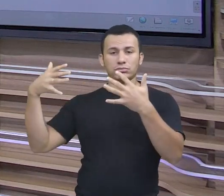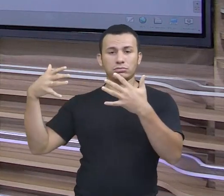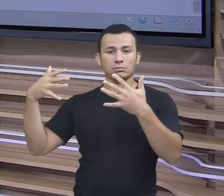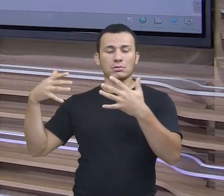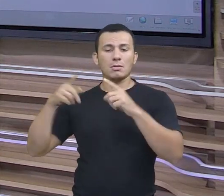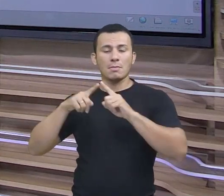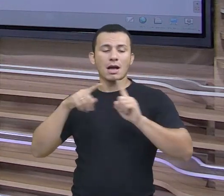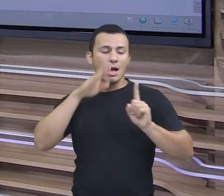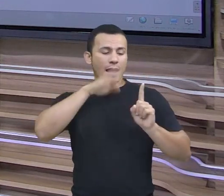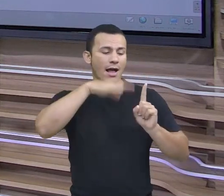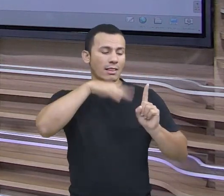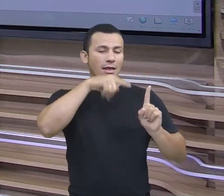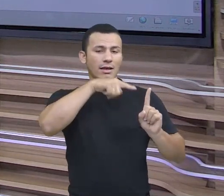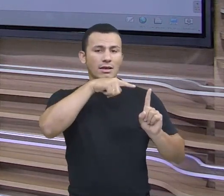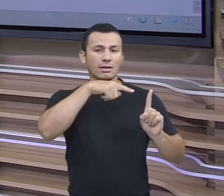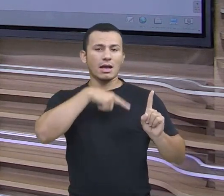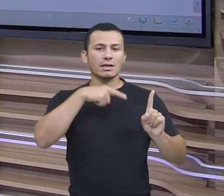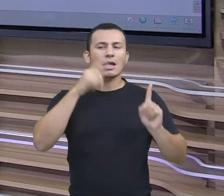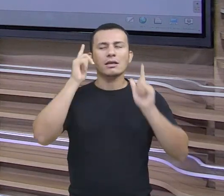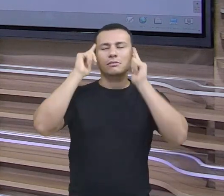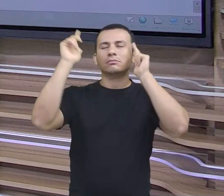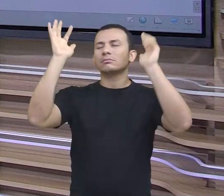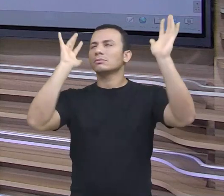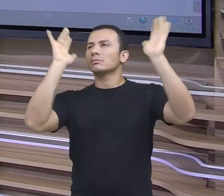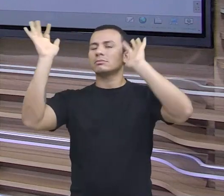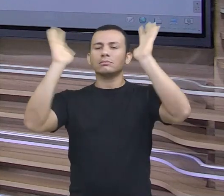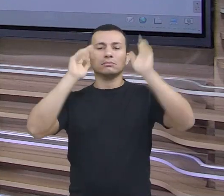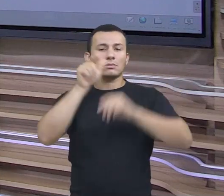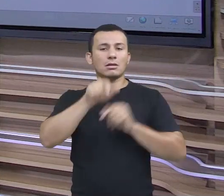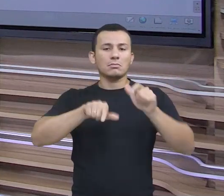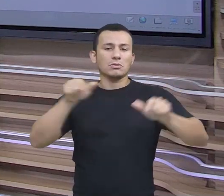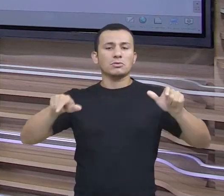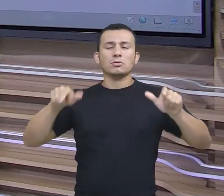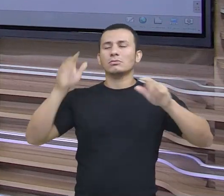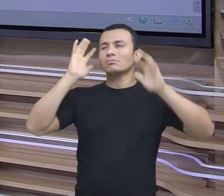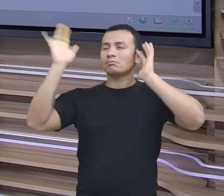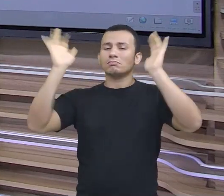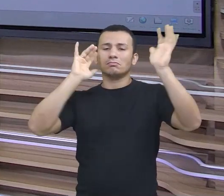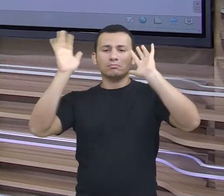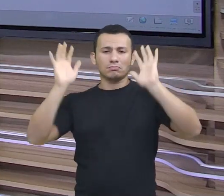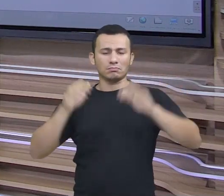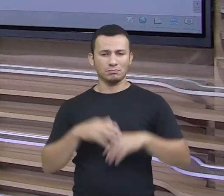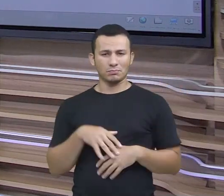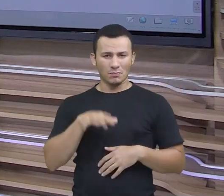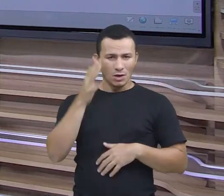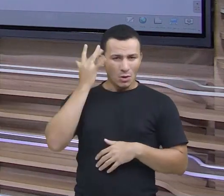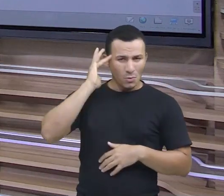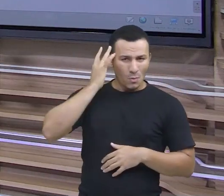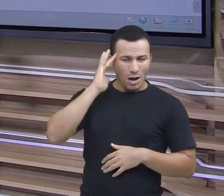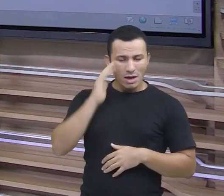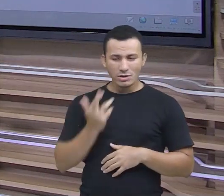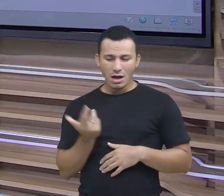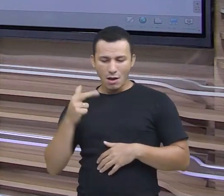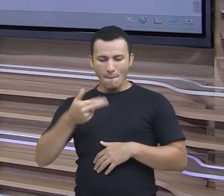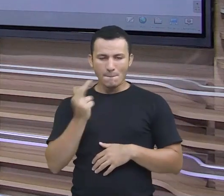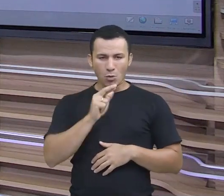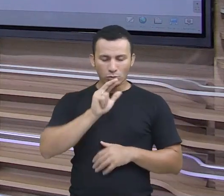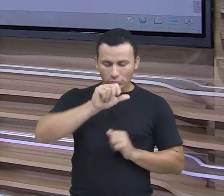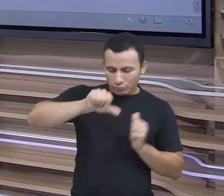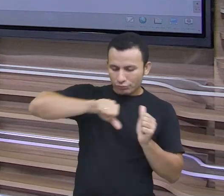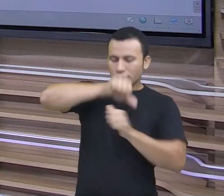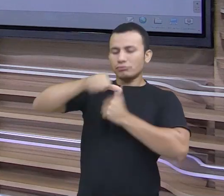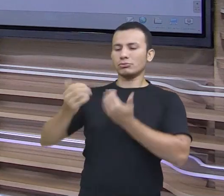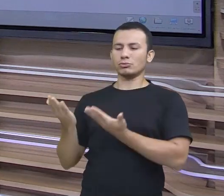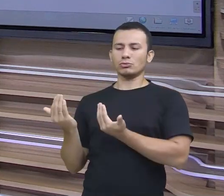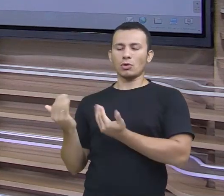a lenda ela é do imaginário das pessoas. Será se existe um boto que sai da água e se transforma num lindo homem